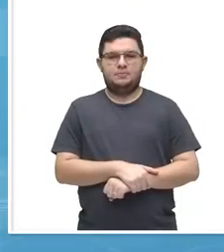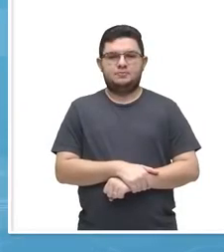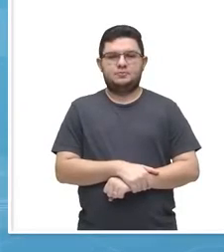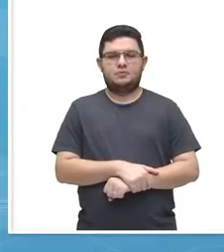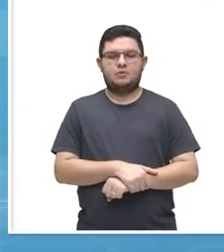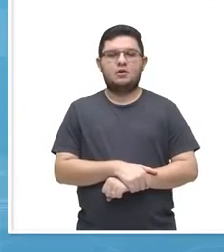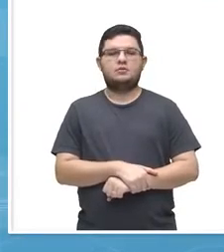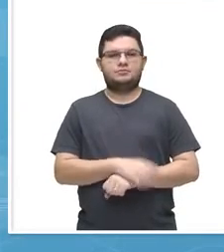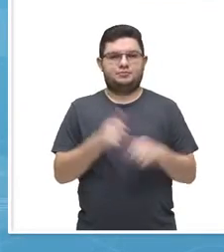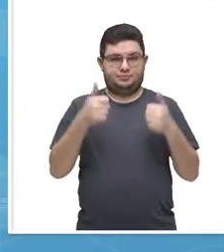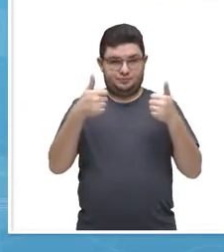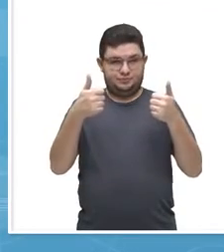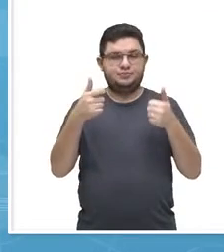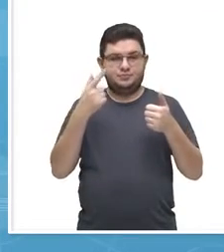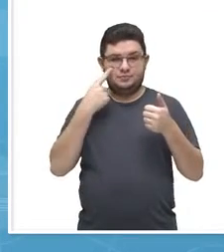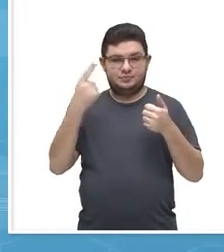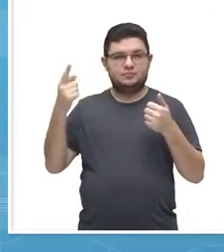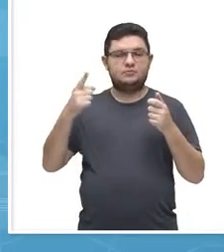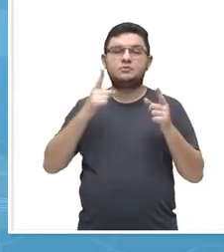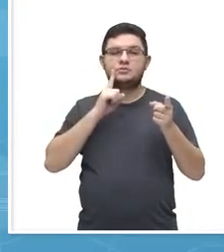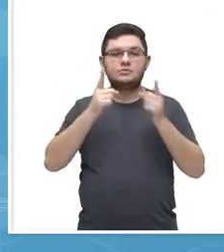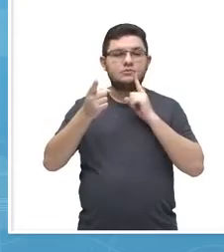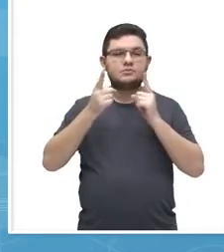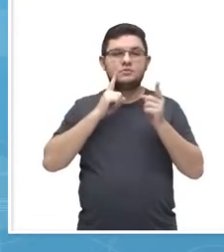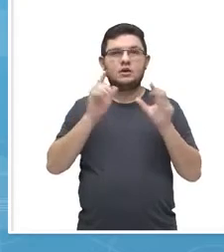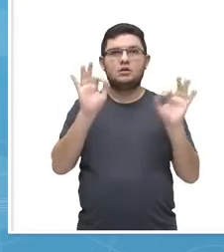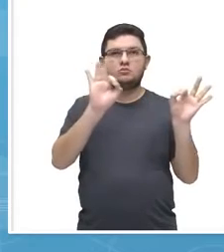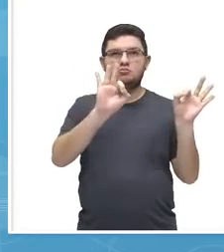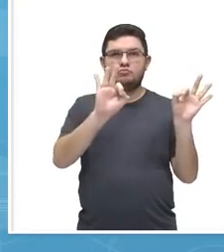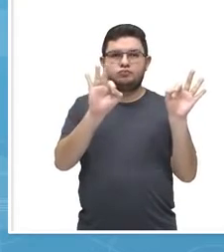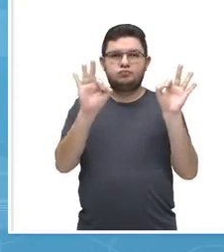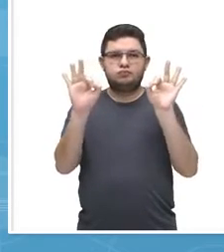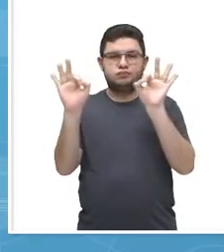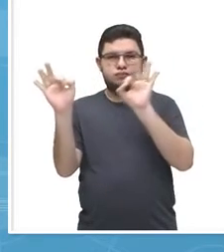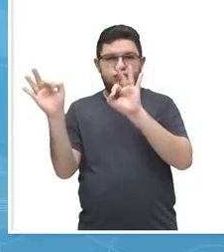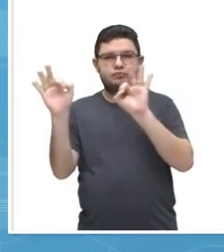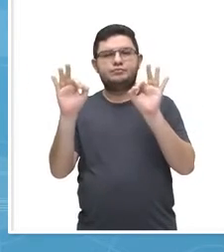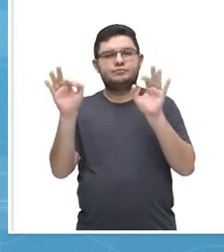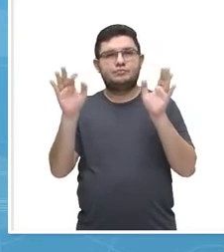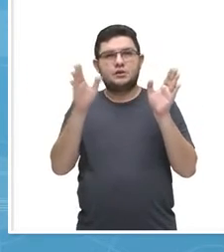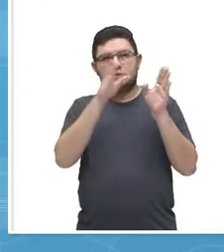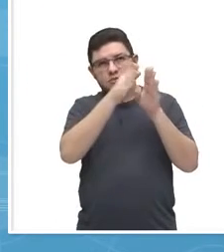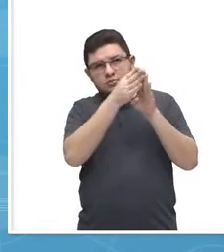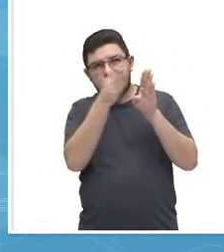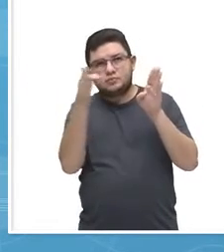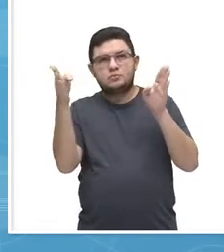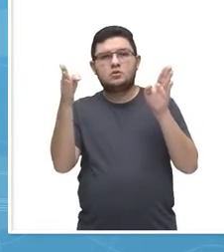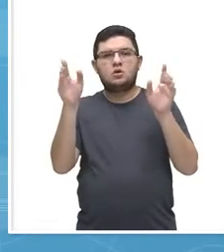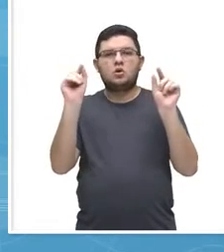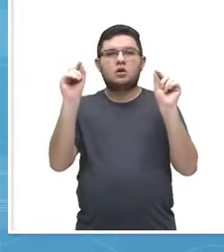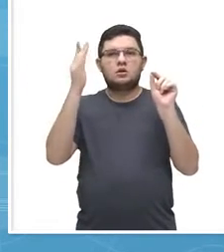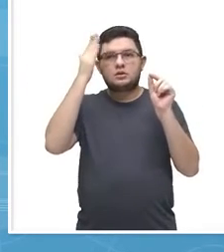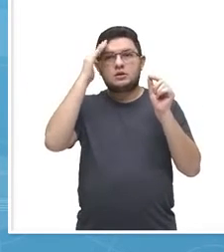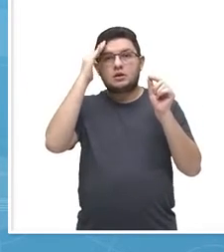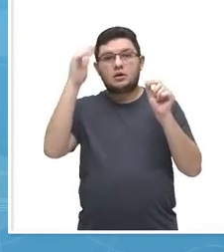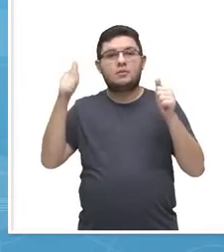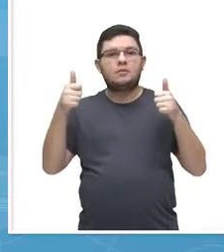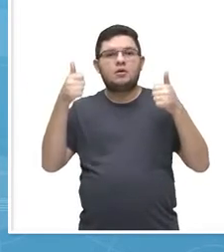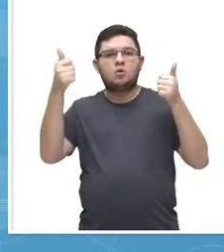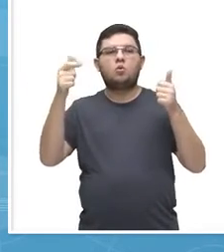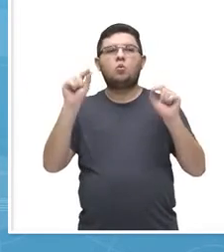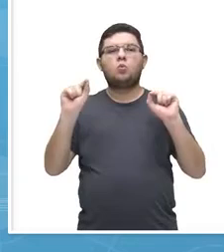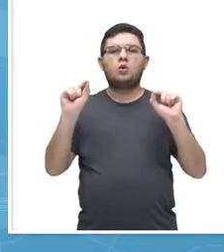Bem, então vocês puderam acompanhar um pouquinho melhor sobre esse pequeno diálogo utilizando esse vocabulário Breaking the Routine, essa conversa entre